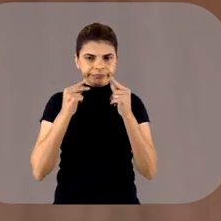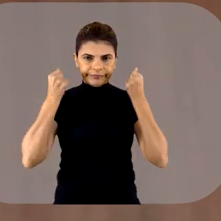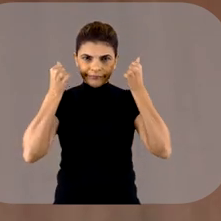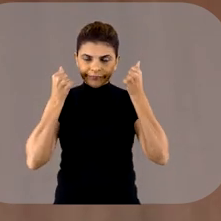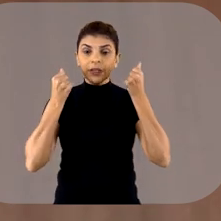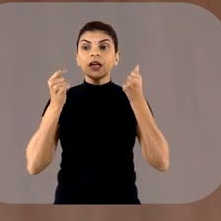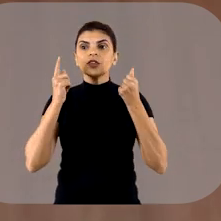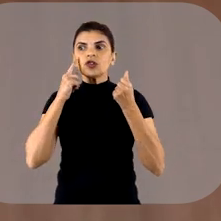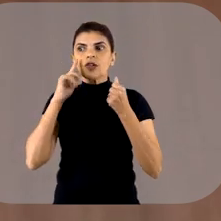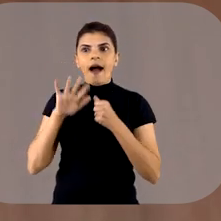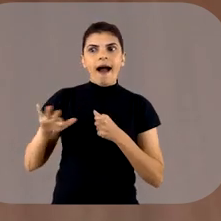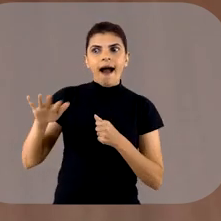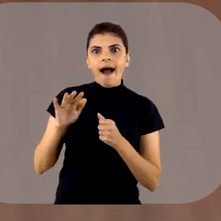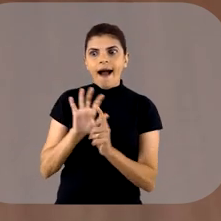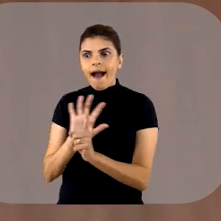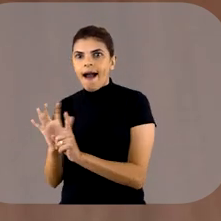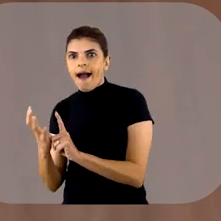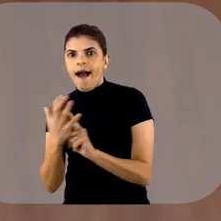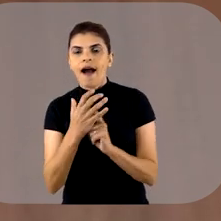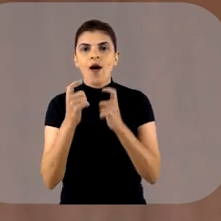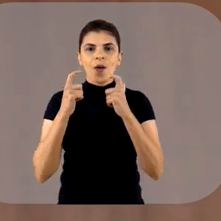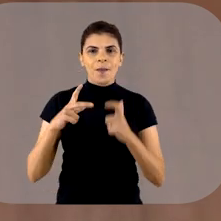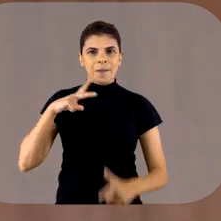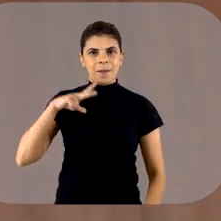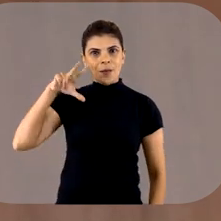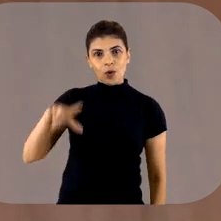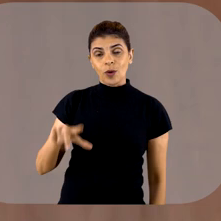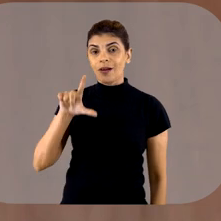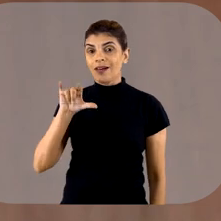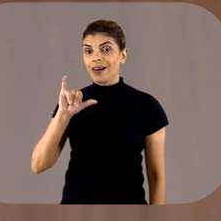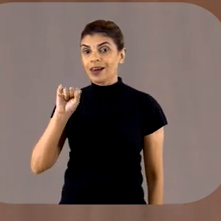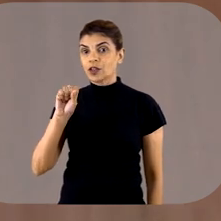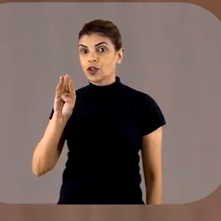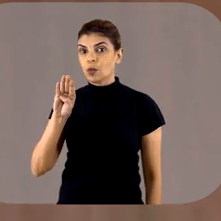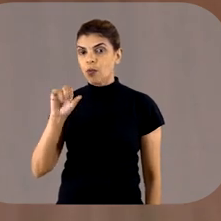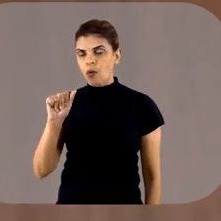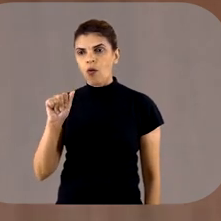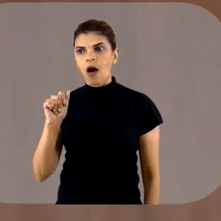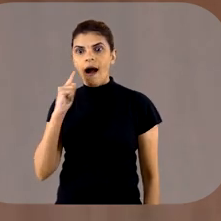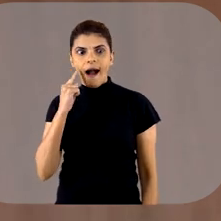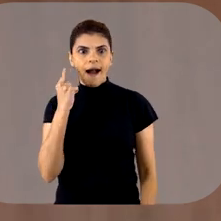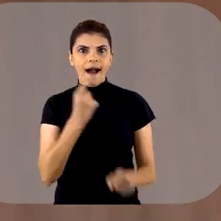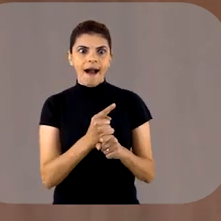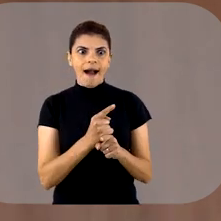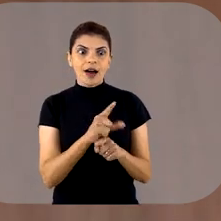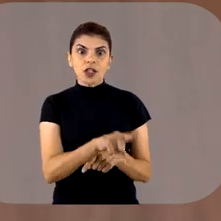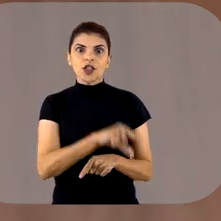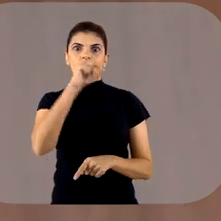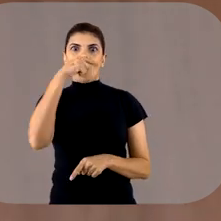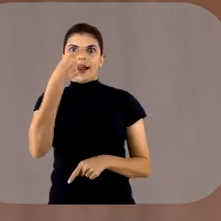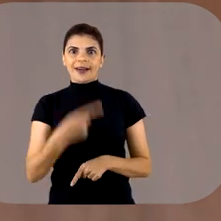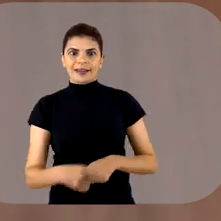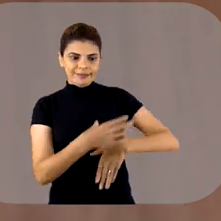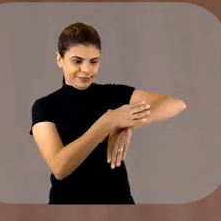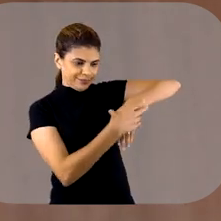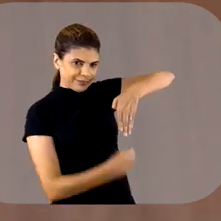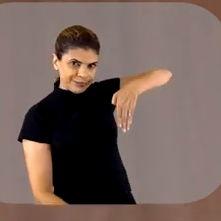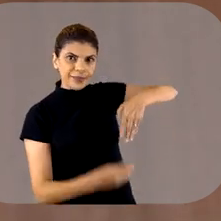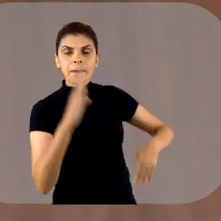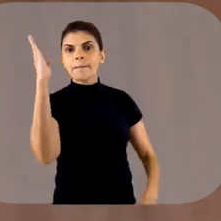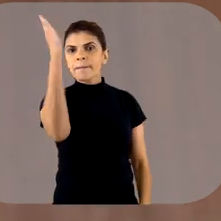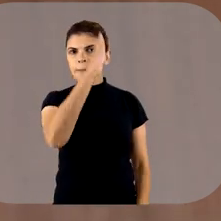cercando Lisboa e e vem então para uma das colônias escolhe o Brasil né que passa a ser que até então